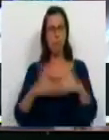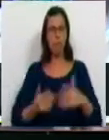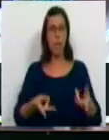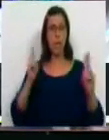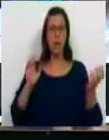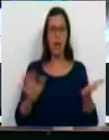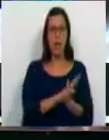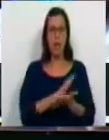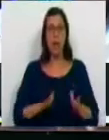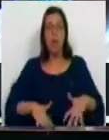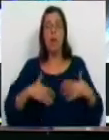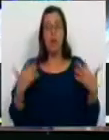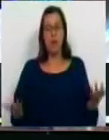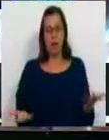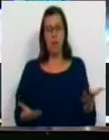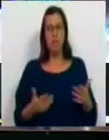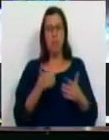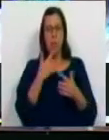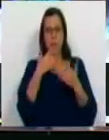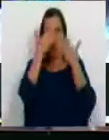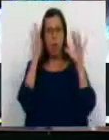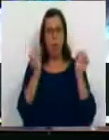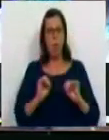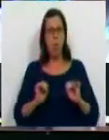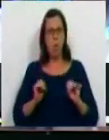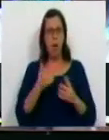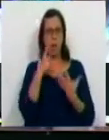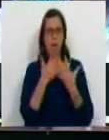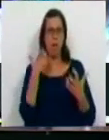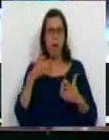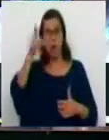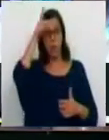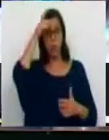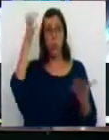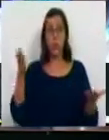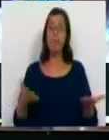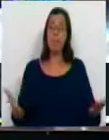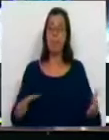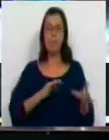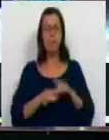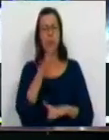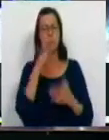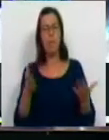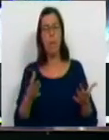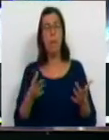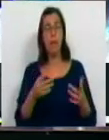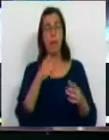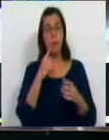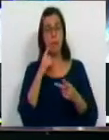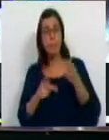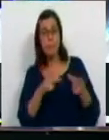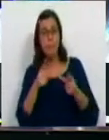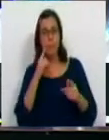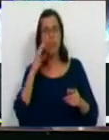liberdade de imprensa, enfim, um déficit democrático cada vez mais latente na Turquia. Assim, senhores deputados, no momento da análise da